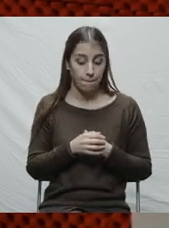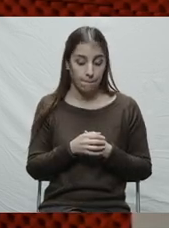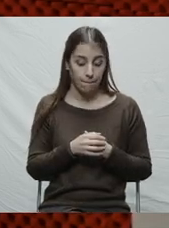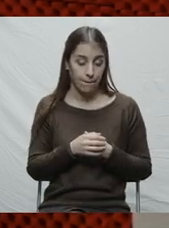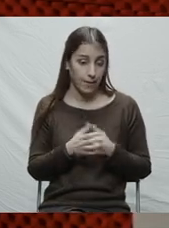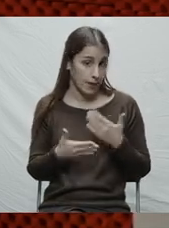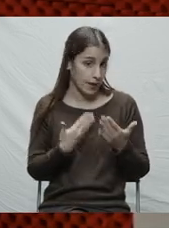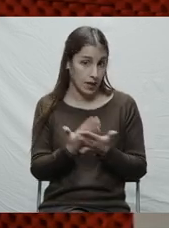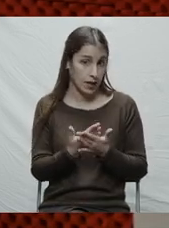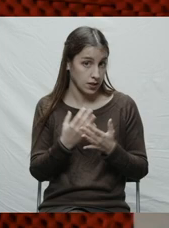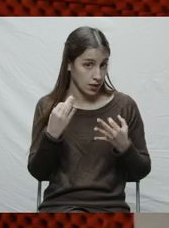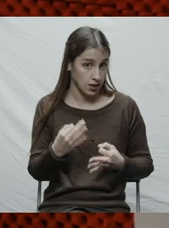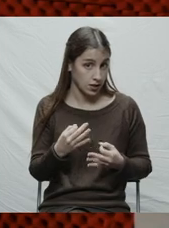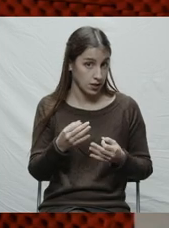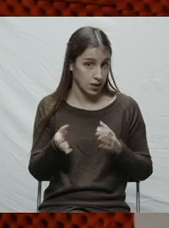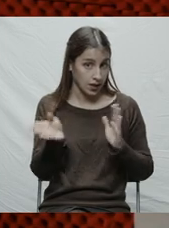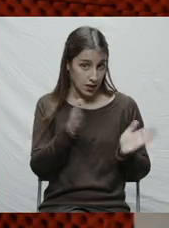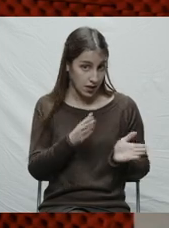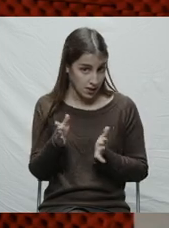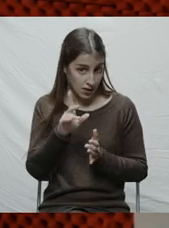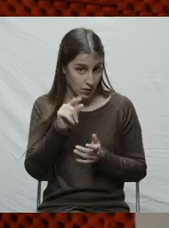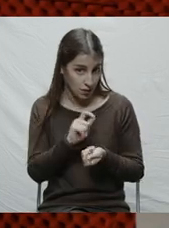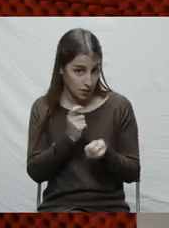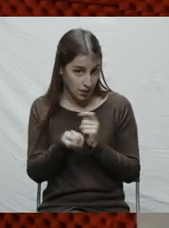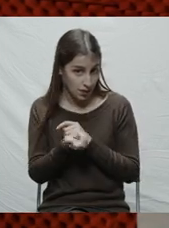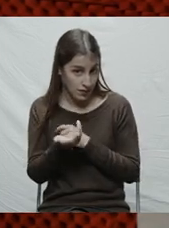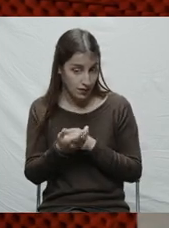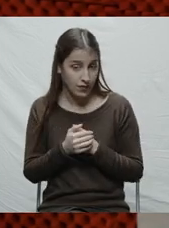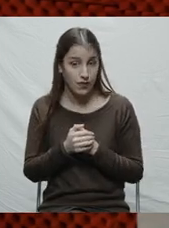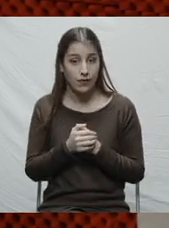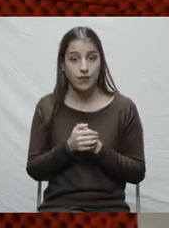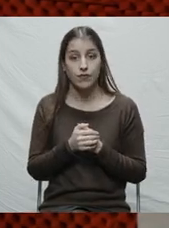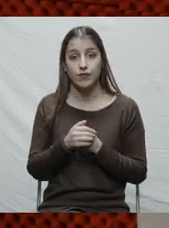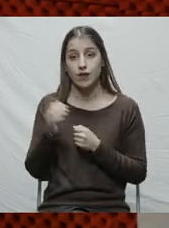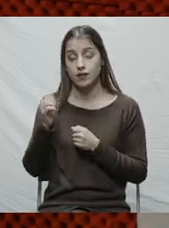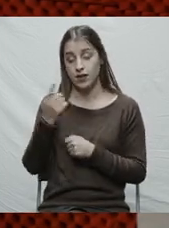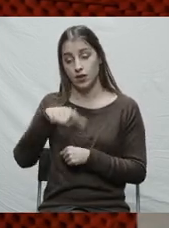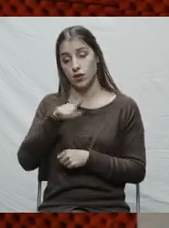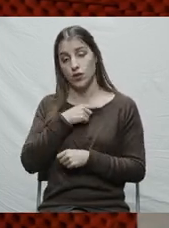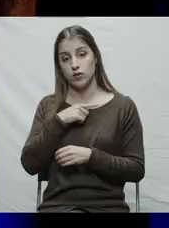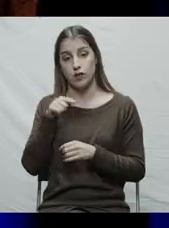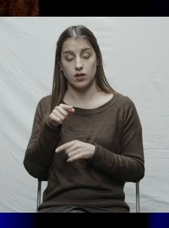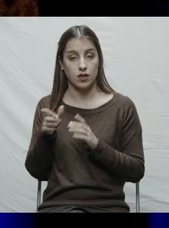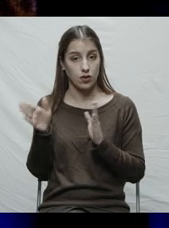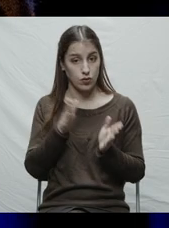Que vai ter certamente uma edição também, não Sim. é? Nesta altura